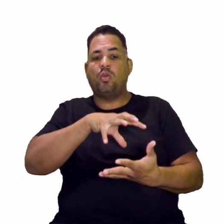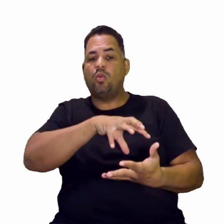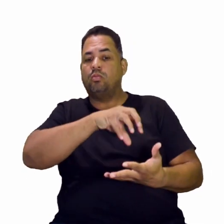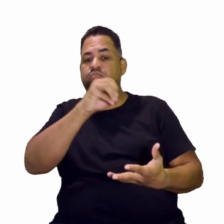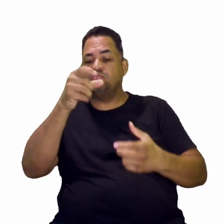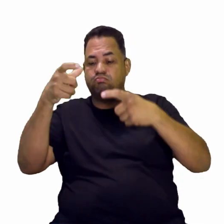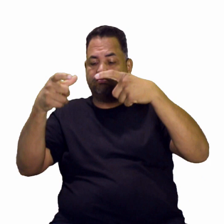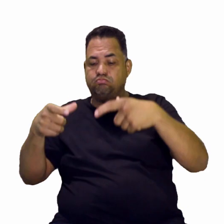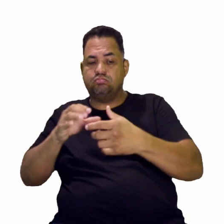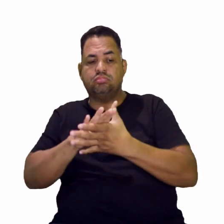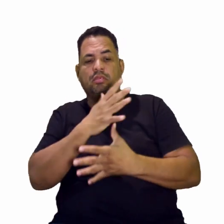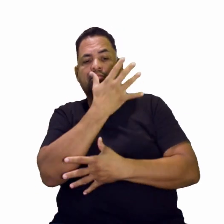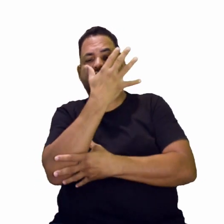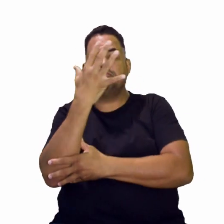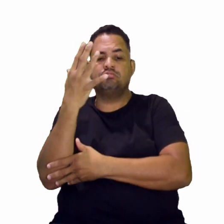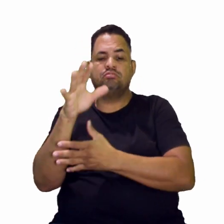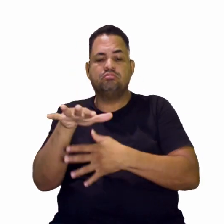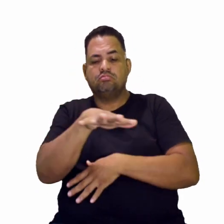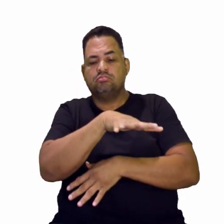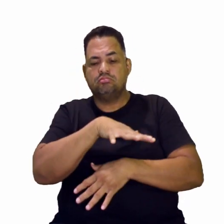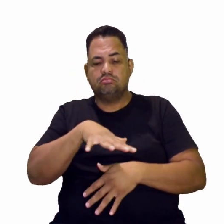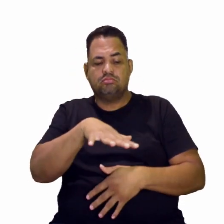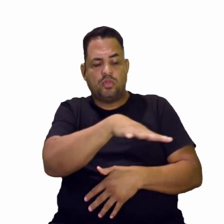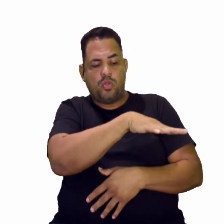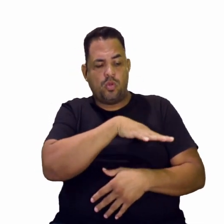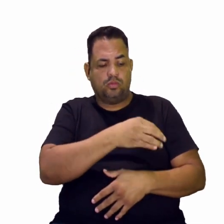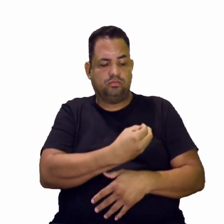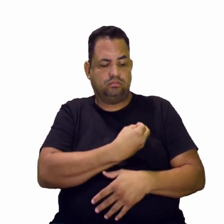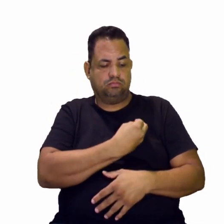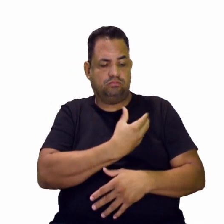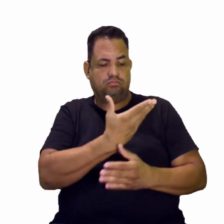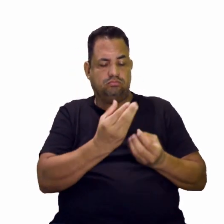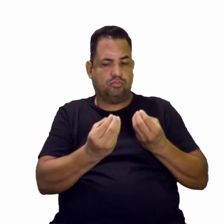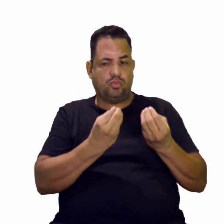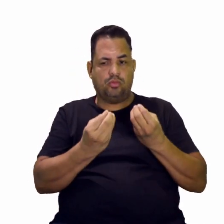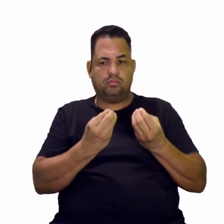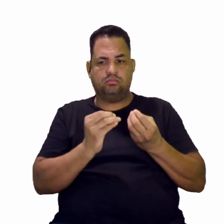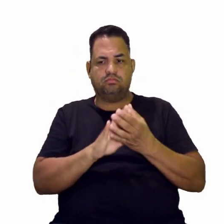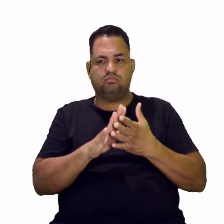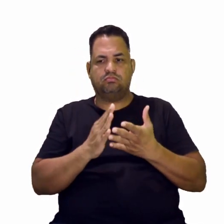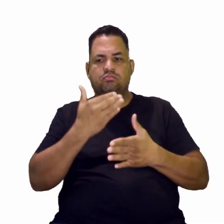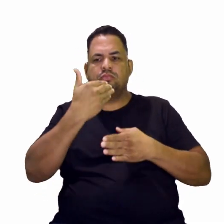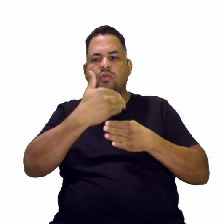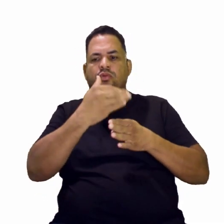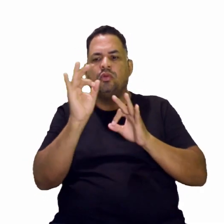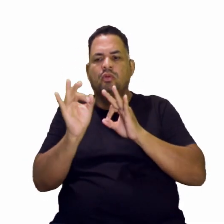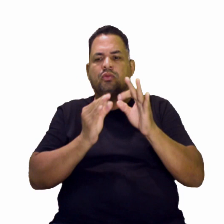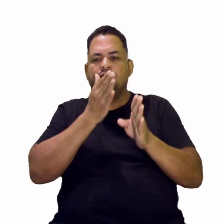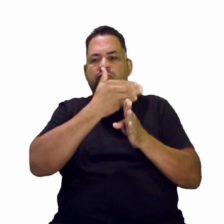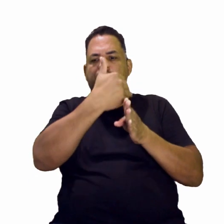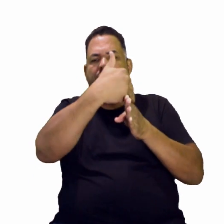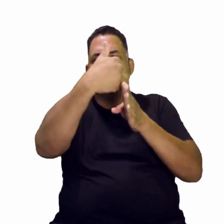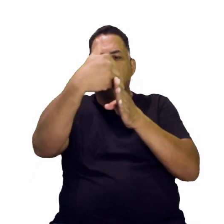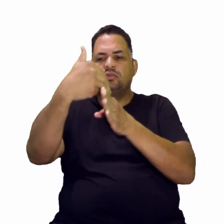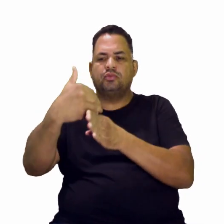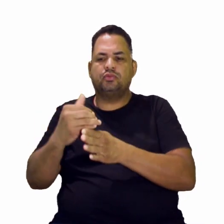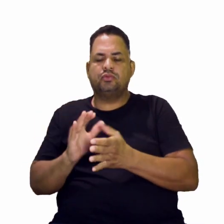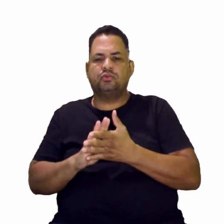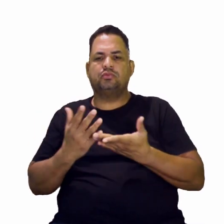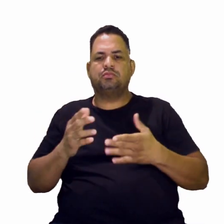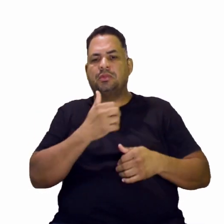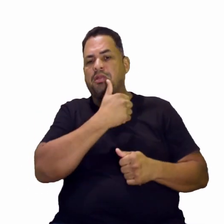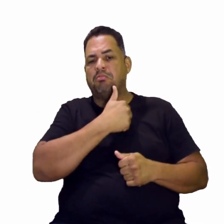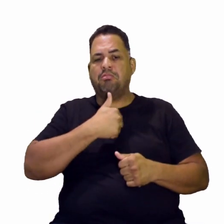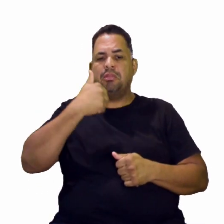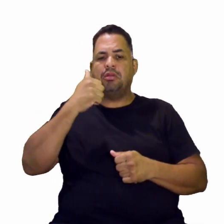copiar o ambiente, né, o habitat dele, de alguma forma artificial, para tentar fazer ele ficar à